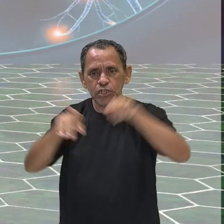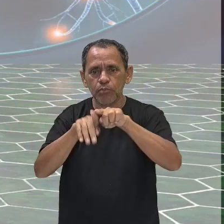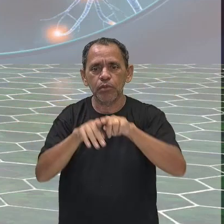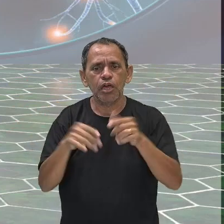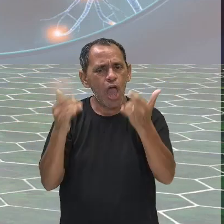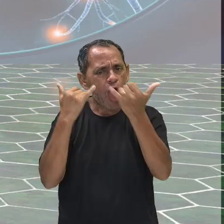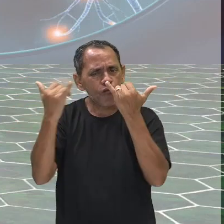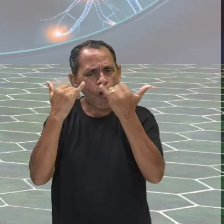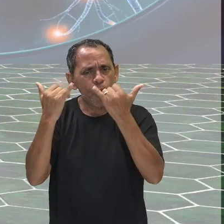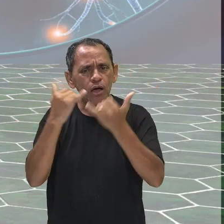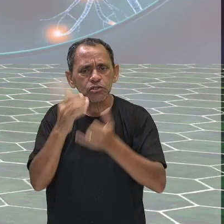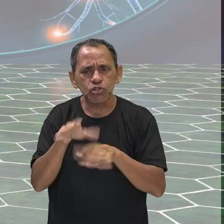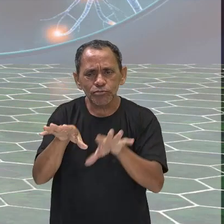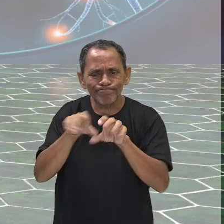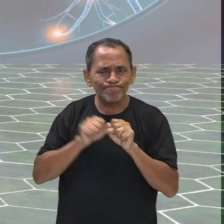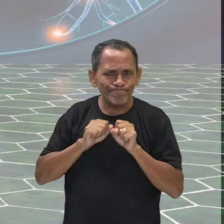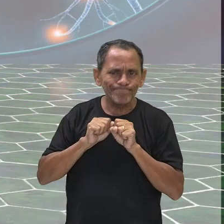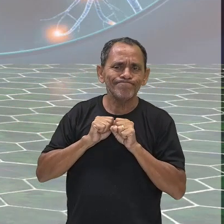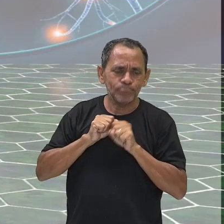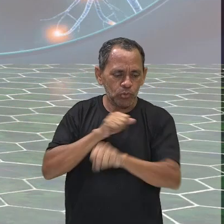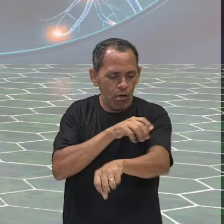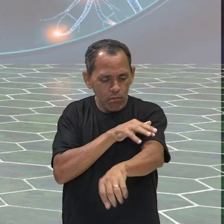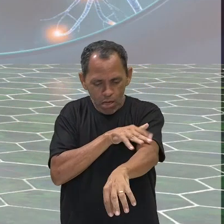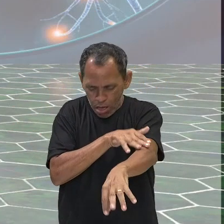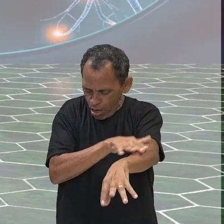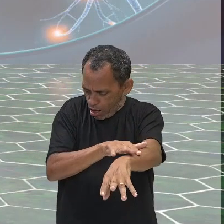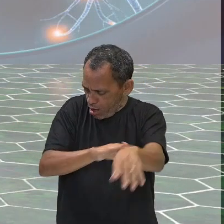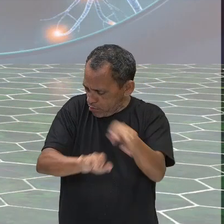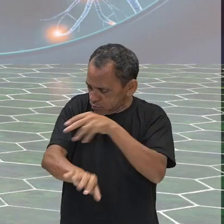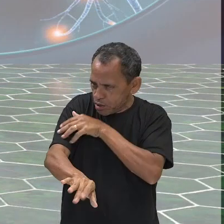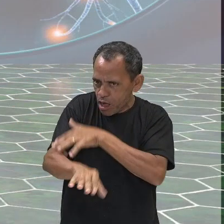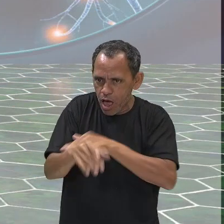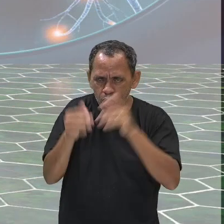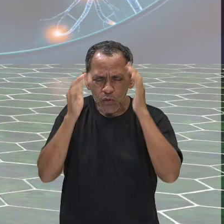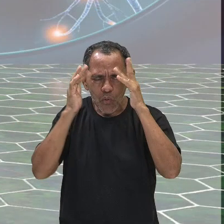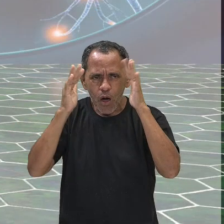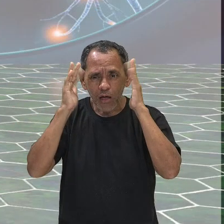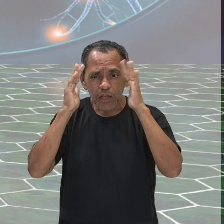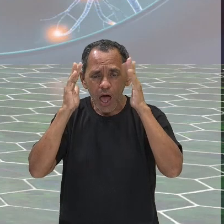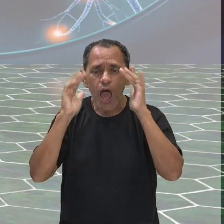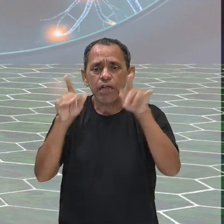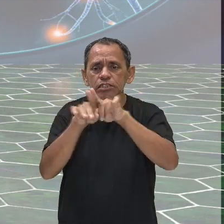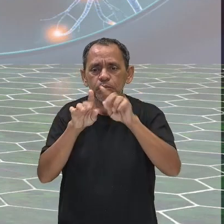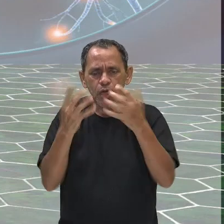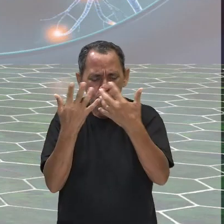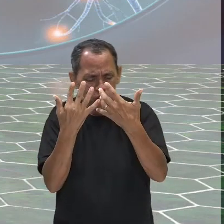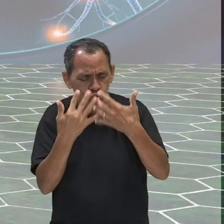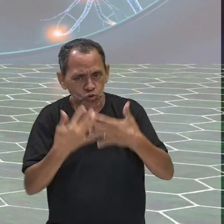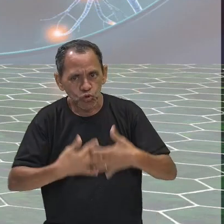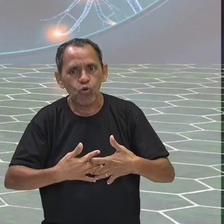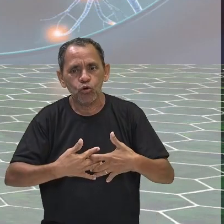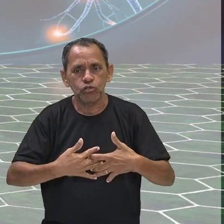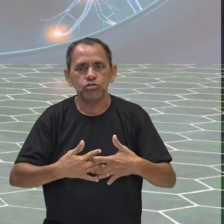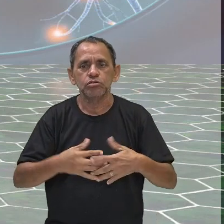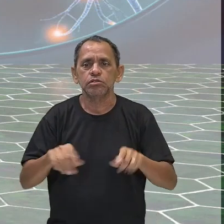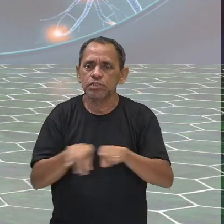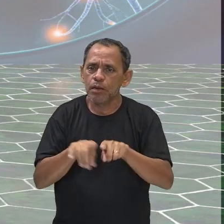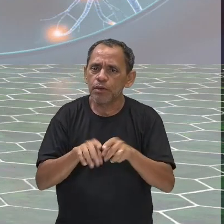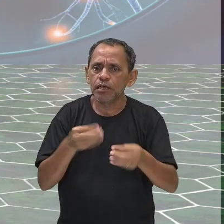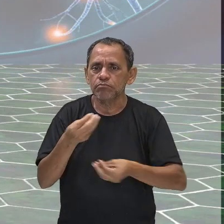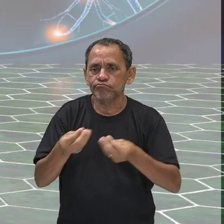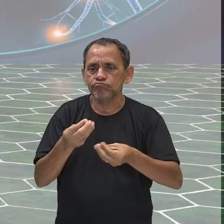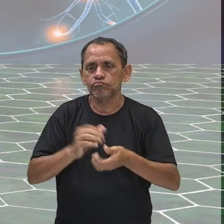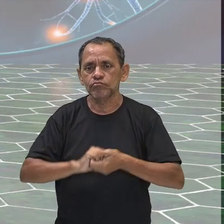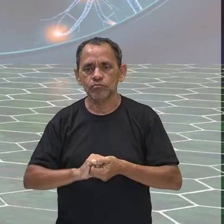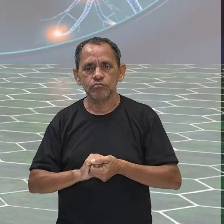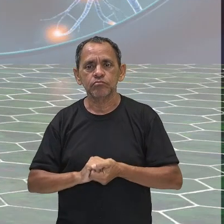nervos sensitivos, pela parte sensitiva, né, as funções sensitivas do sistema nervoso. E aí nós vamos